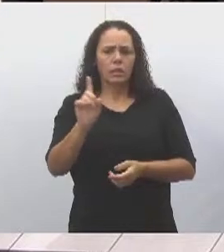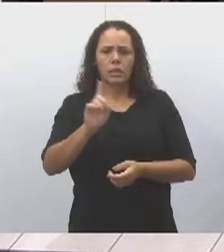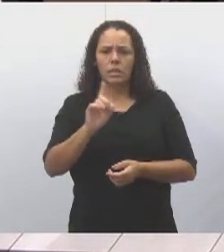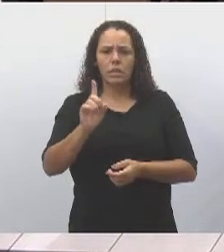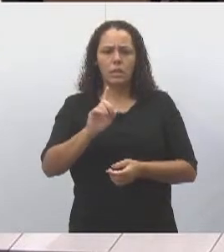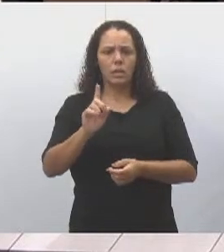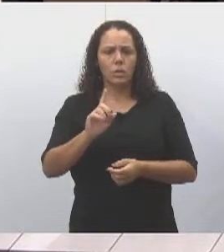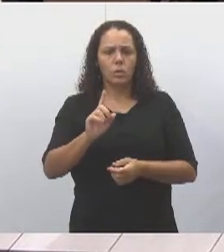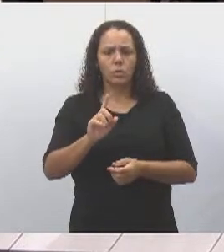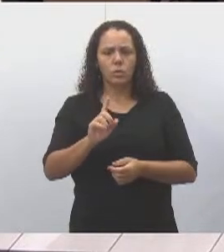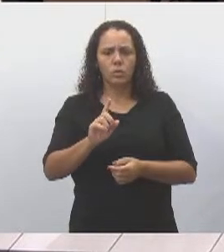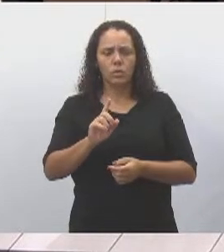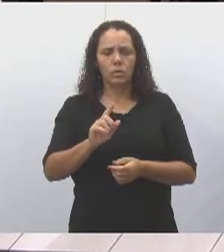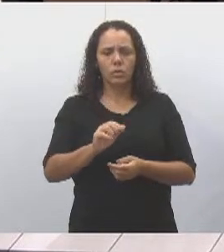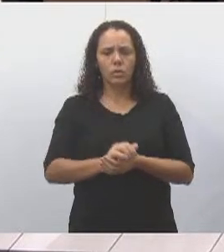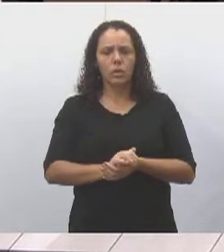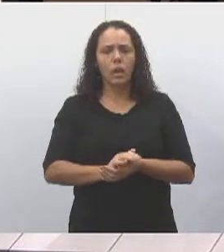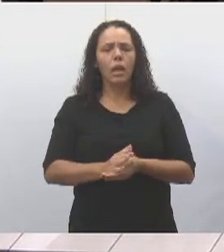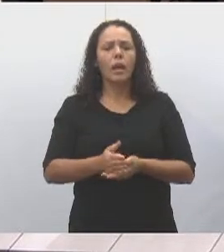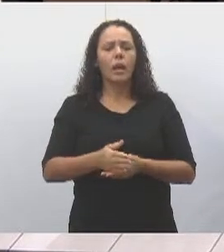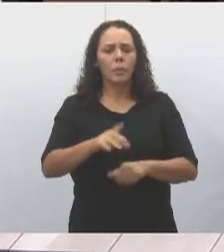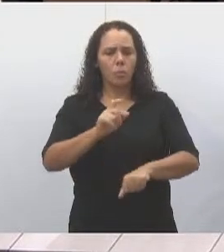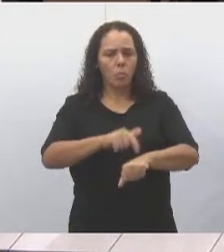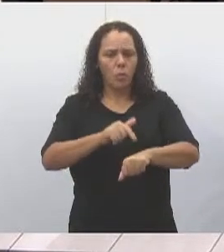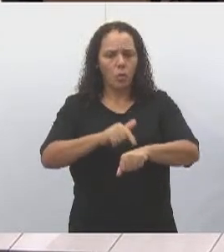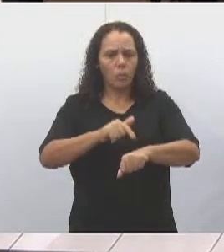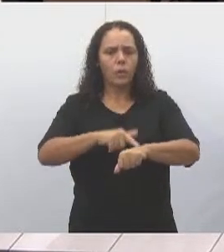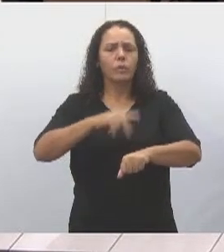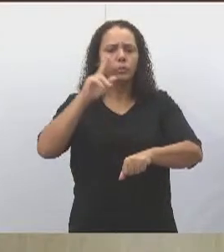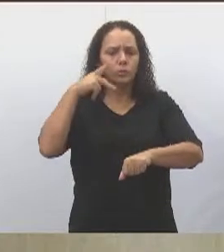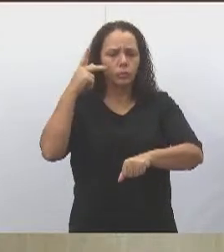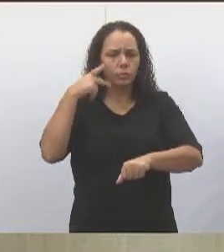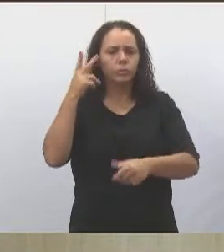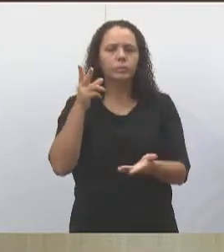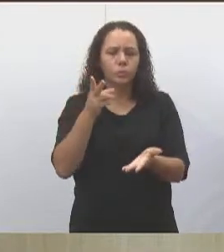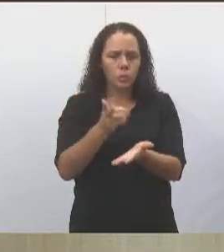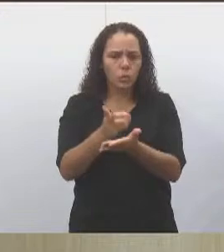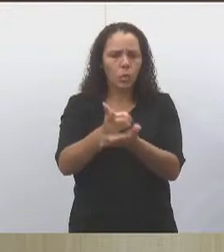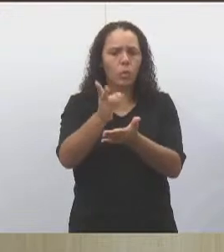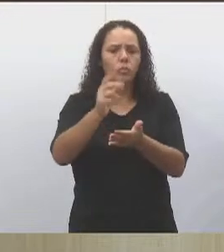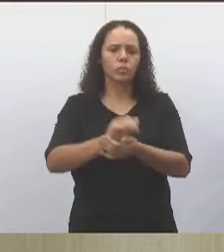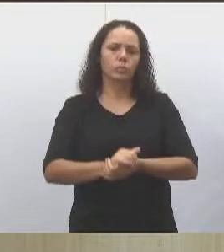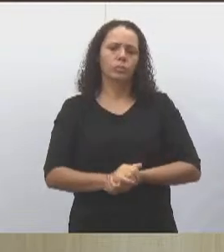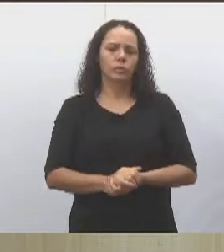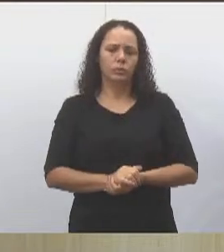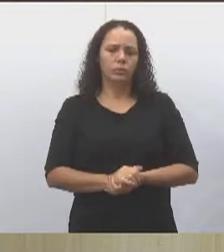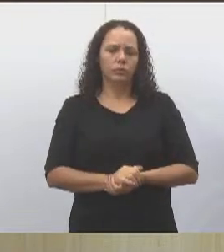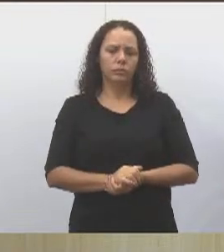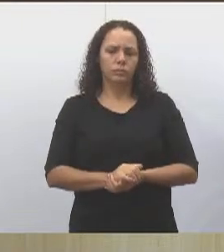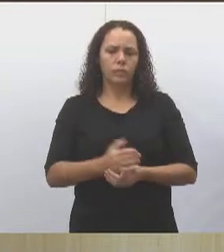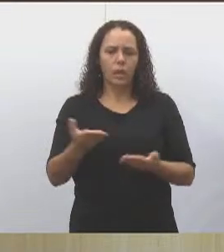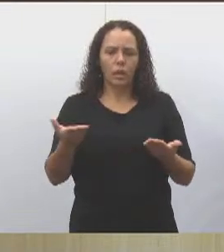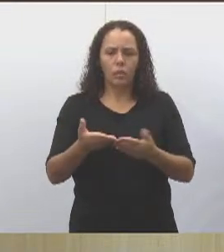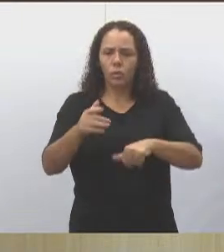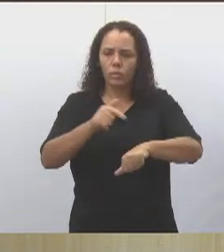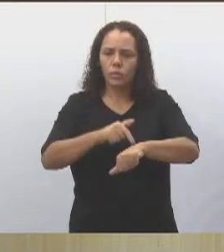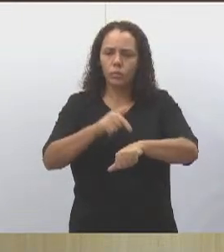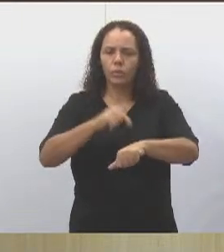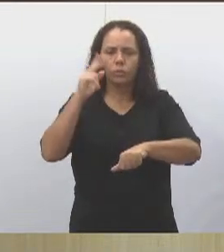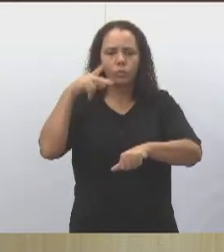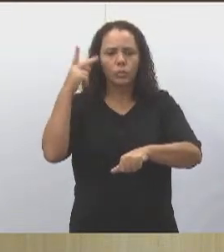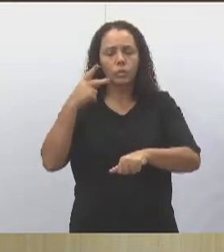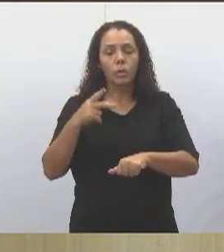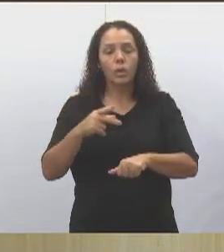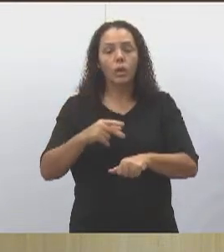manda é o Já presidente. foi da que tá mesa, dando não foi, Não. Cidade? Foi isso que você combinou. Eu coloquei que a Tá hora aberto dos para os vereadores agora. Você não Abrir para a encerra nada, mesa. quem encerra é